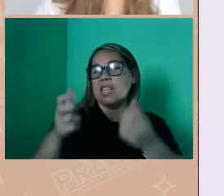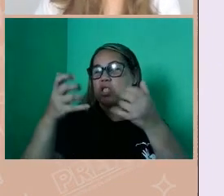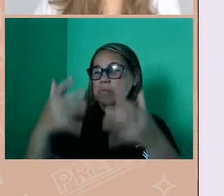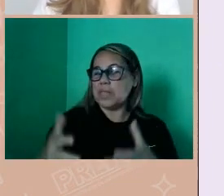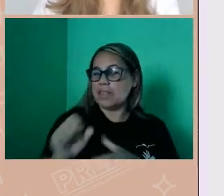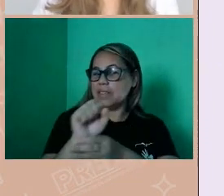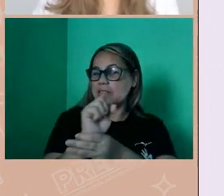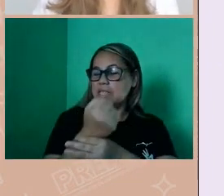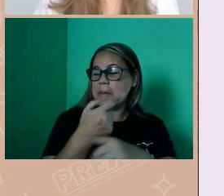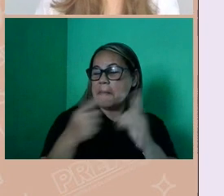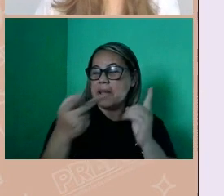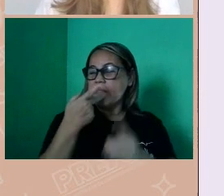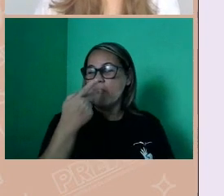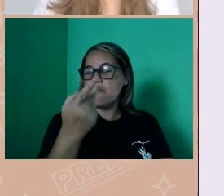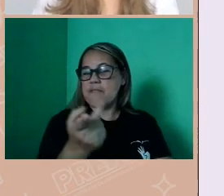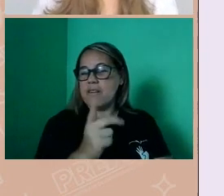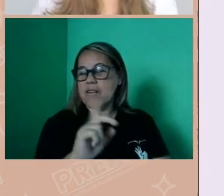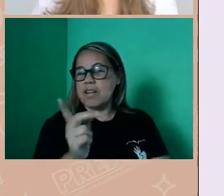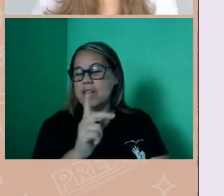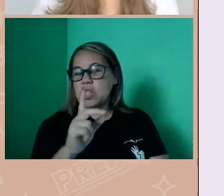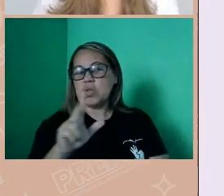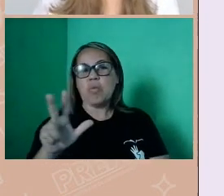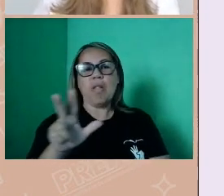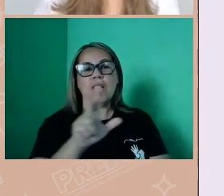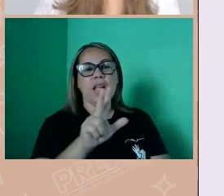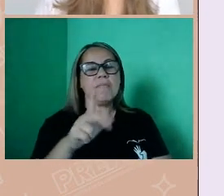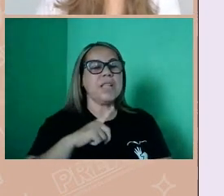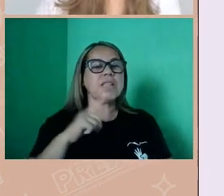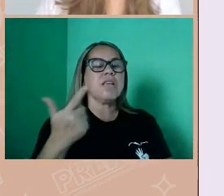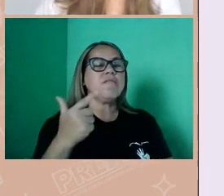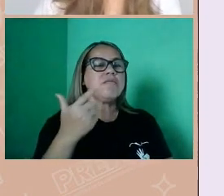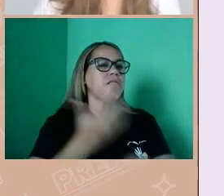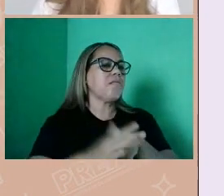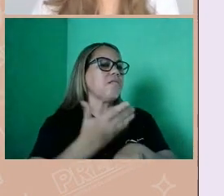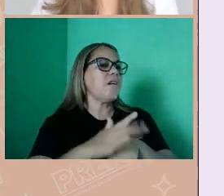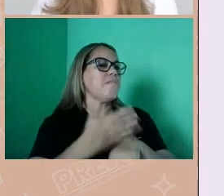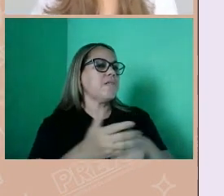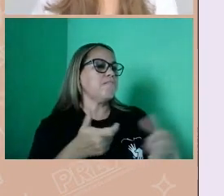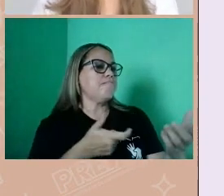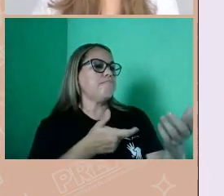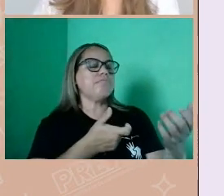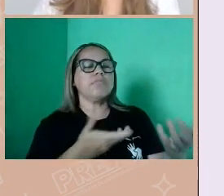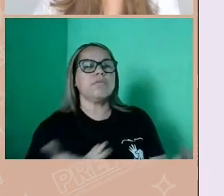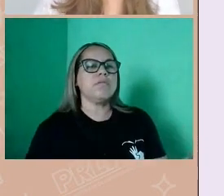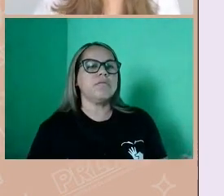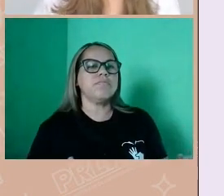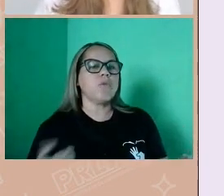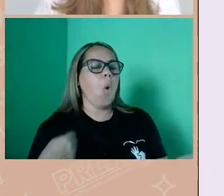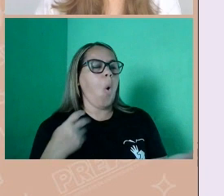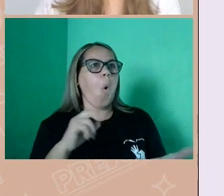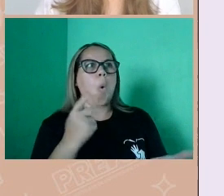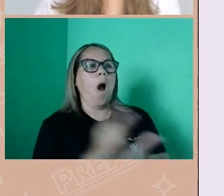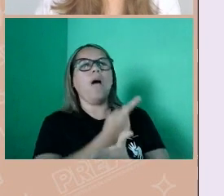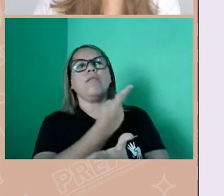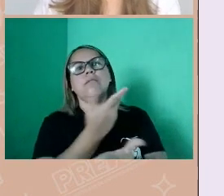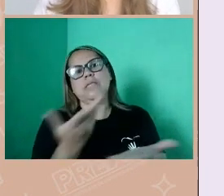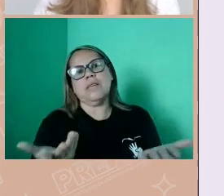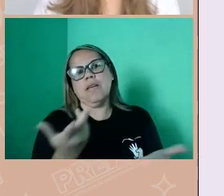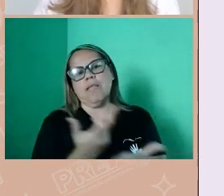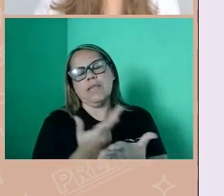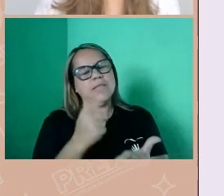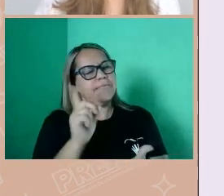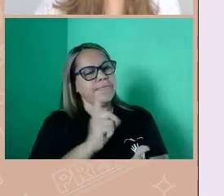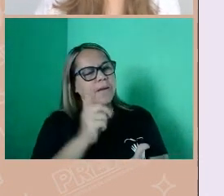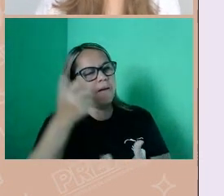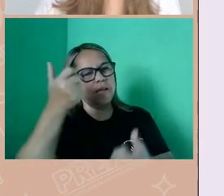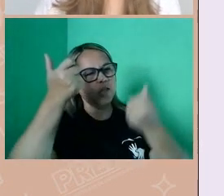sobre os talibãs não terem treinamento para atirar tá ou correr acidentes não é bem esse não é bem essa